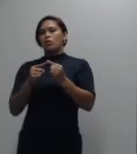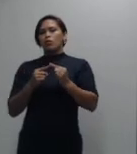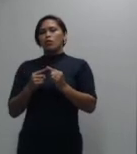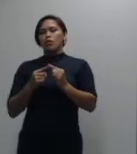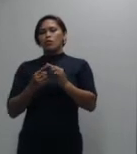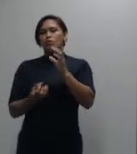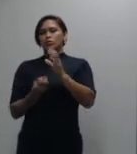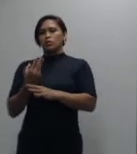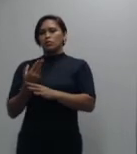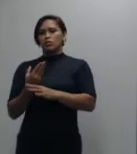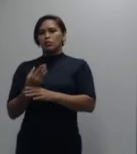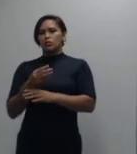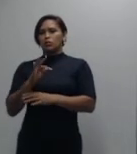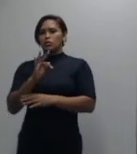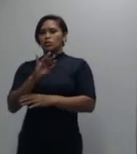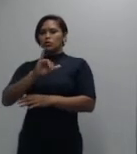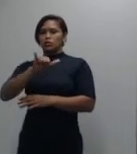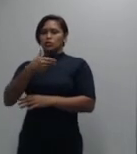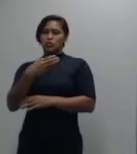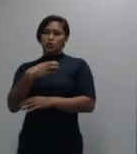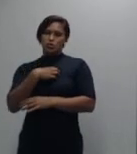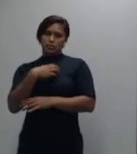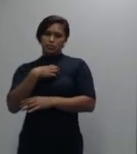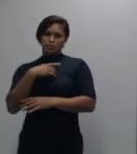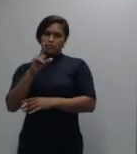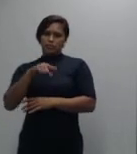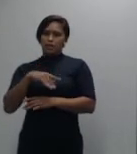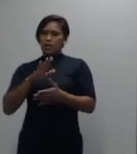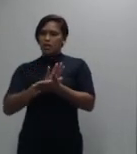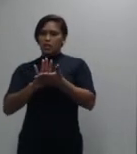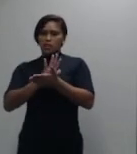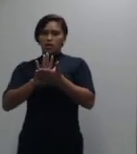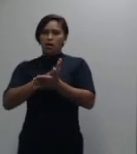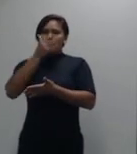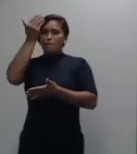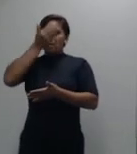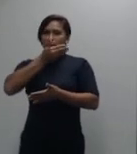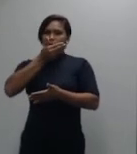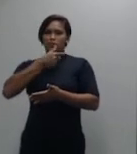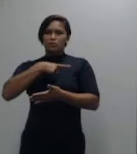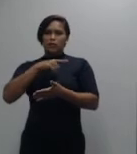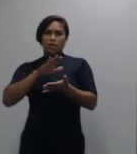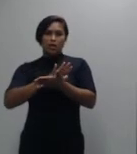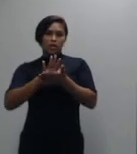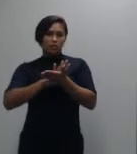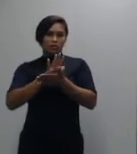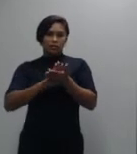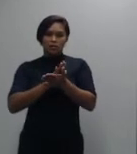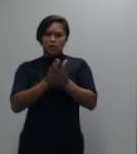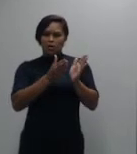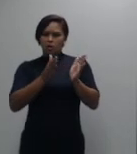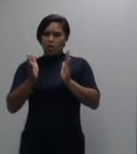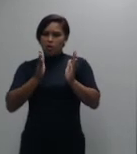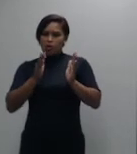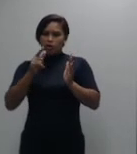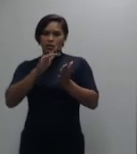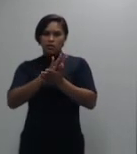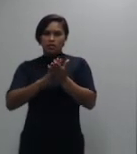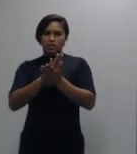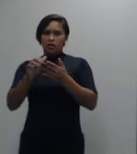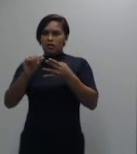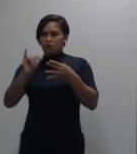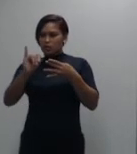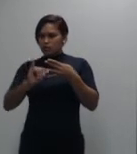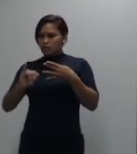originária vocês do TJ da Bahia disse que não há Prova Sim prometo um livro houve agravo